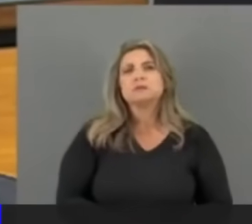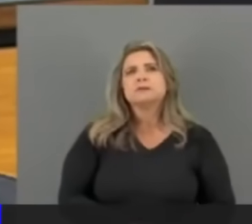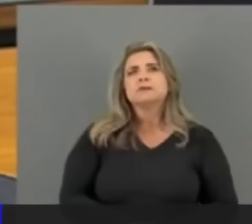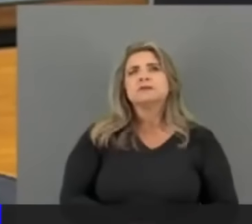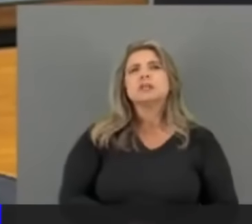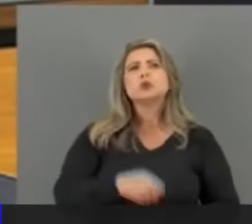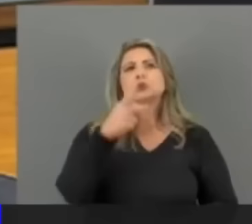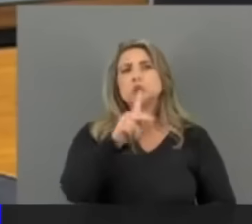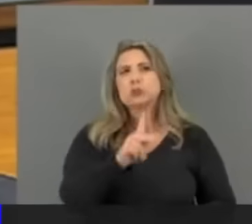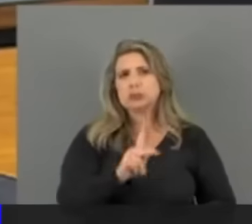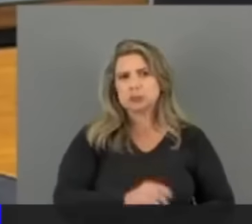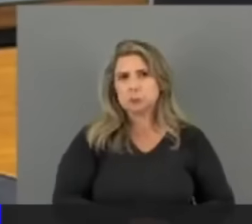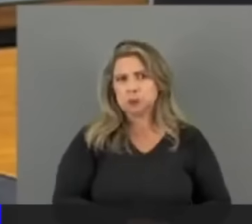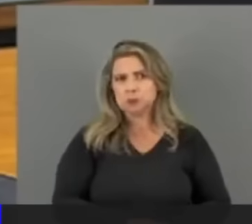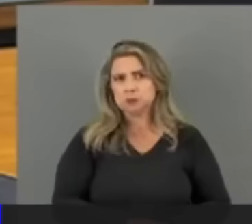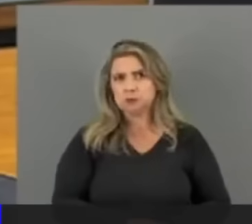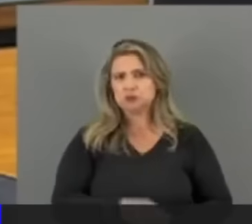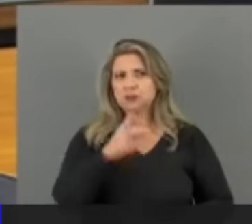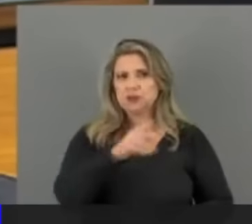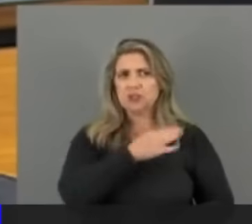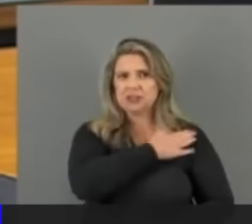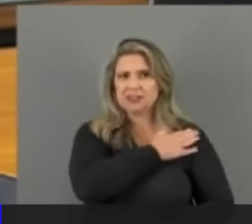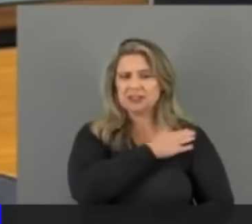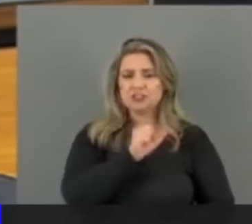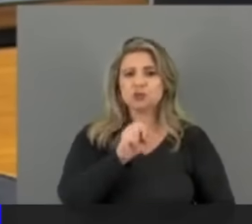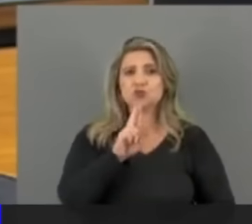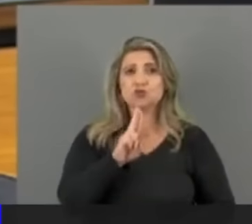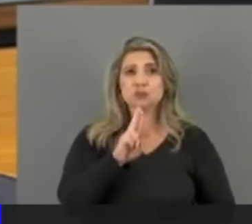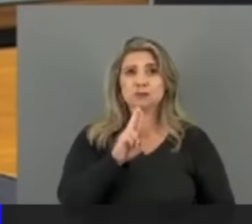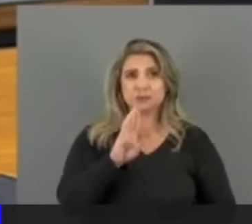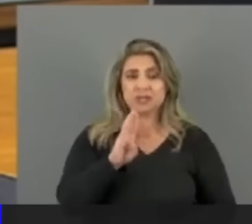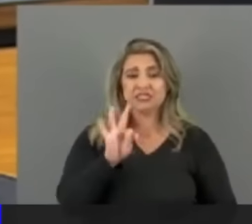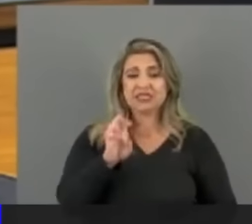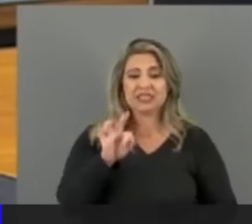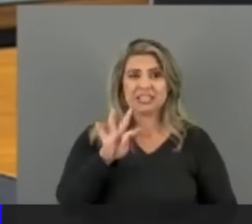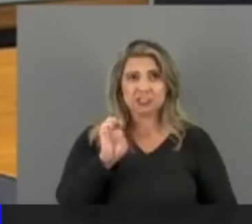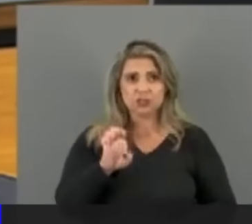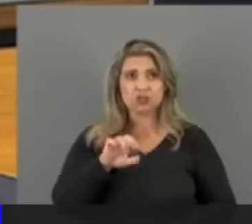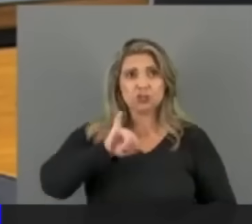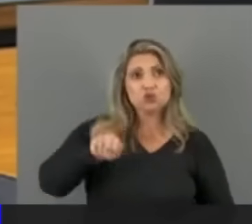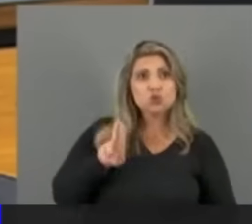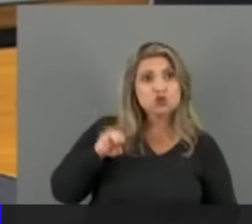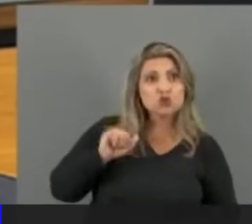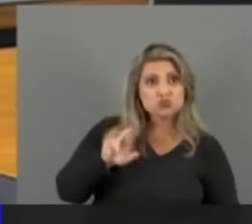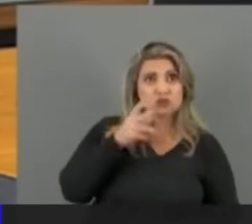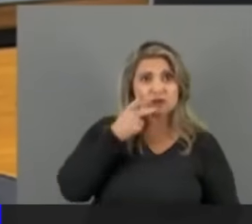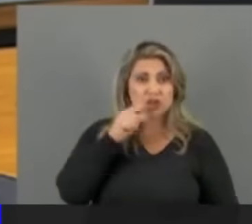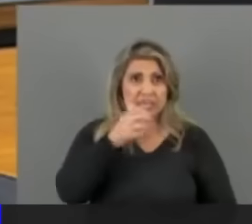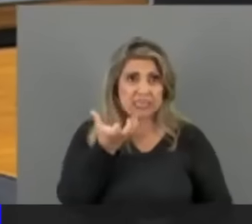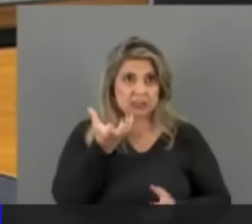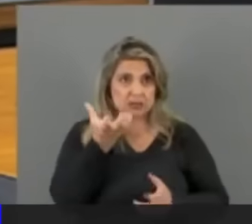O seu colega, o subtenente Júnior, relatou que a PM tentou efetuar prisões